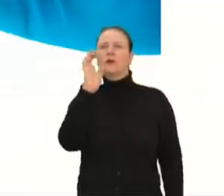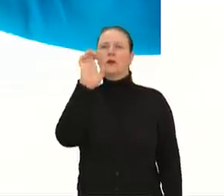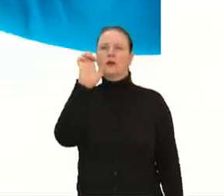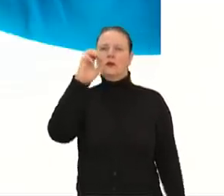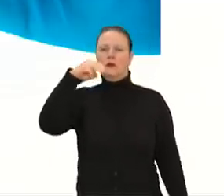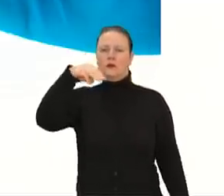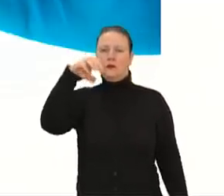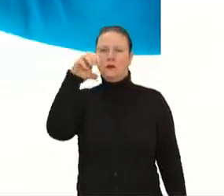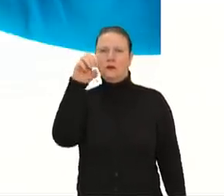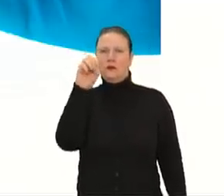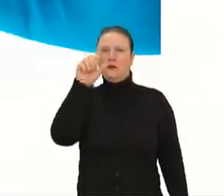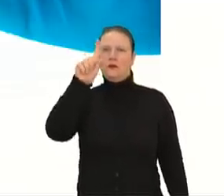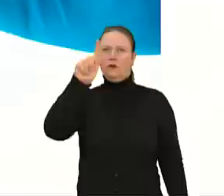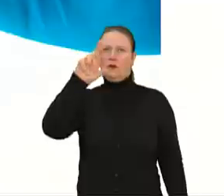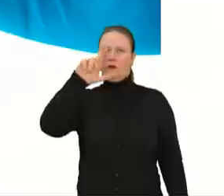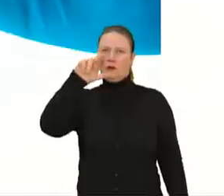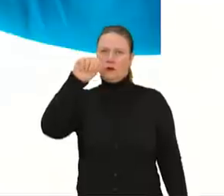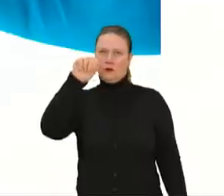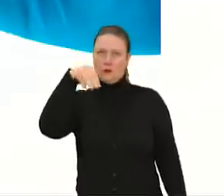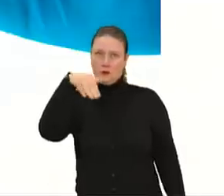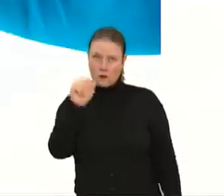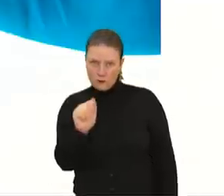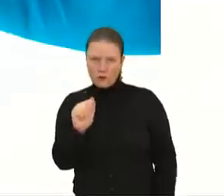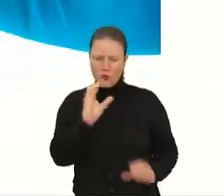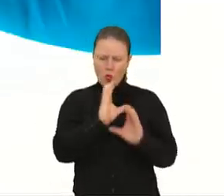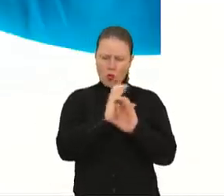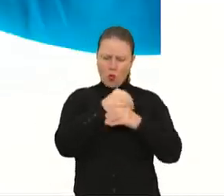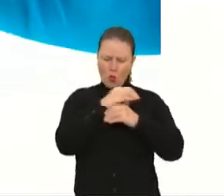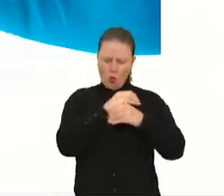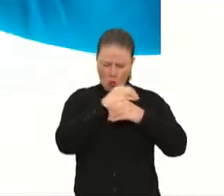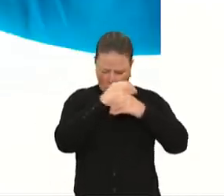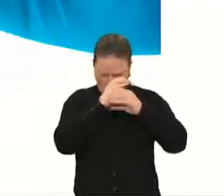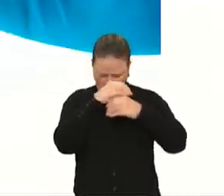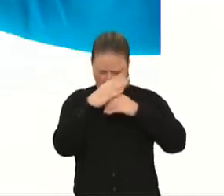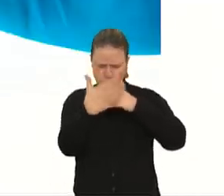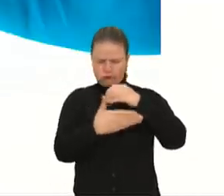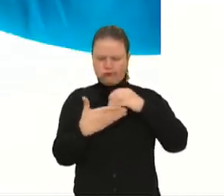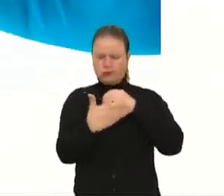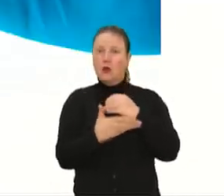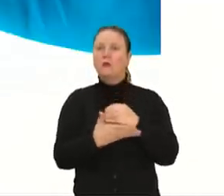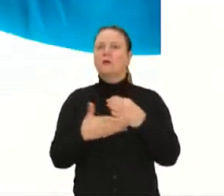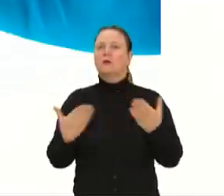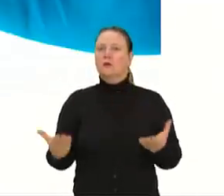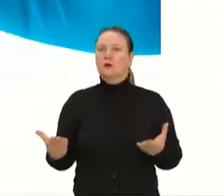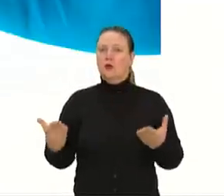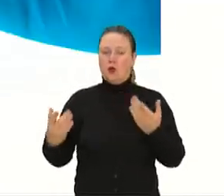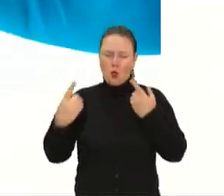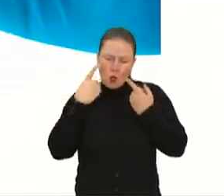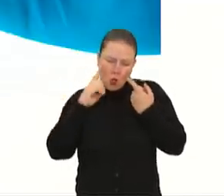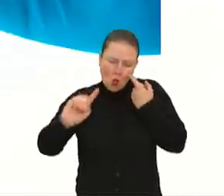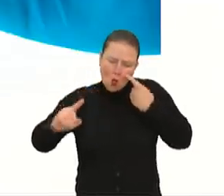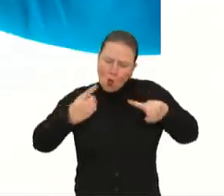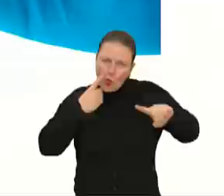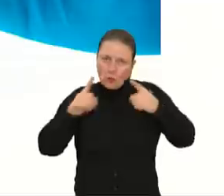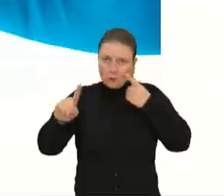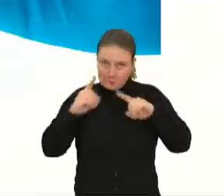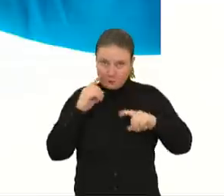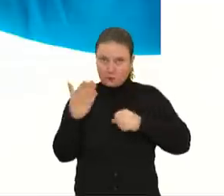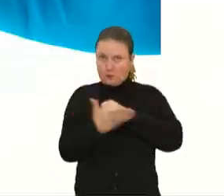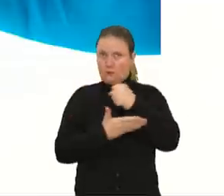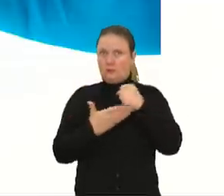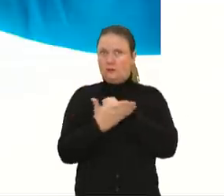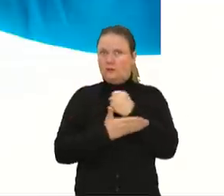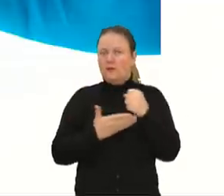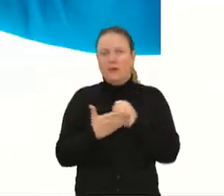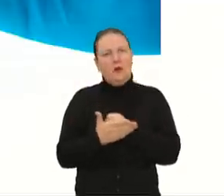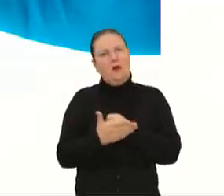um exame de sangue. Lembrando aqui, nenhum conhecimento básico que a gente tenha de analisar um exame,